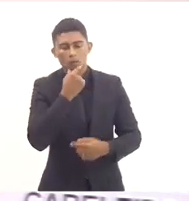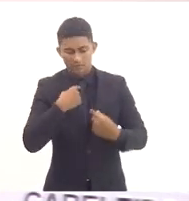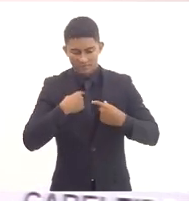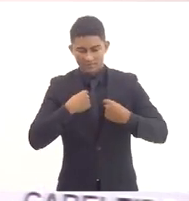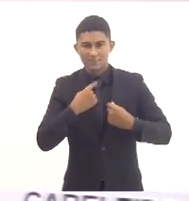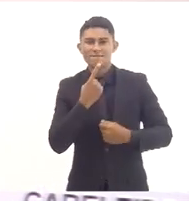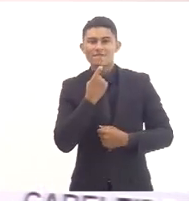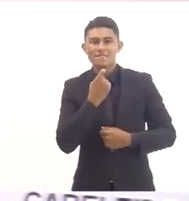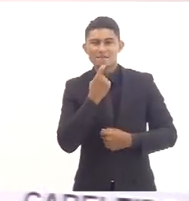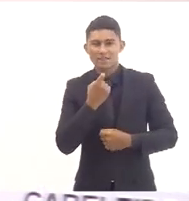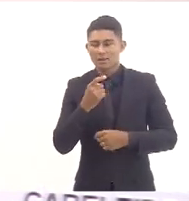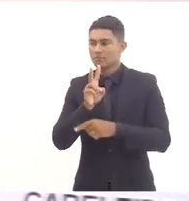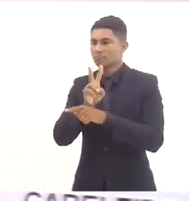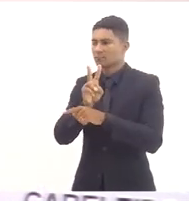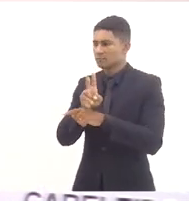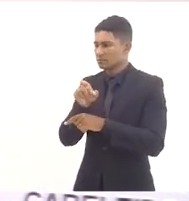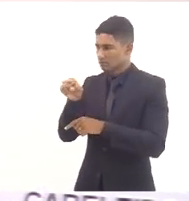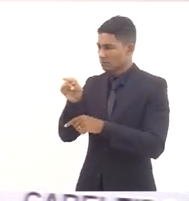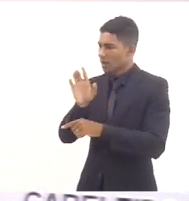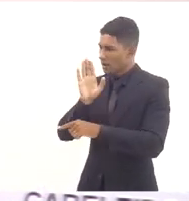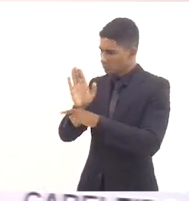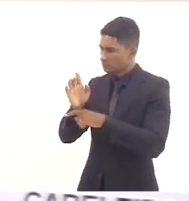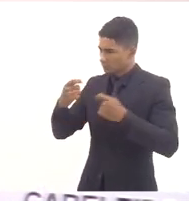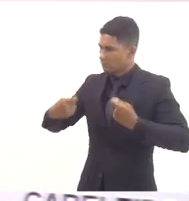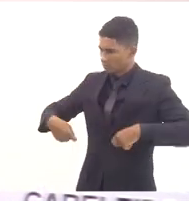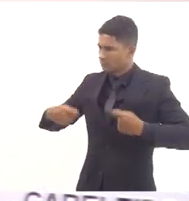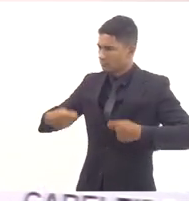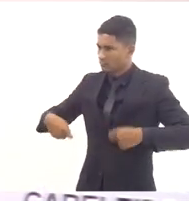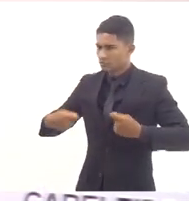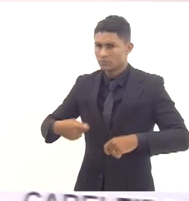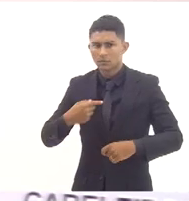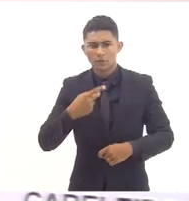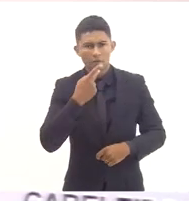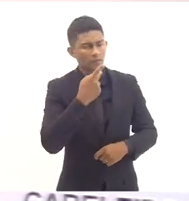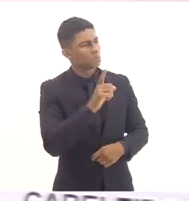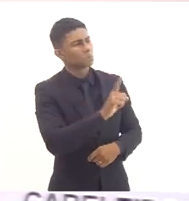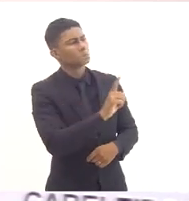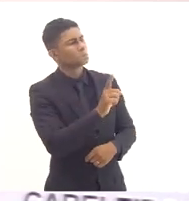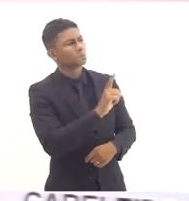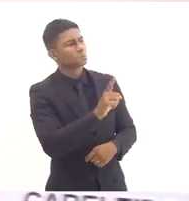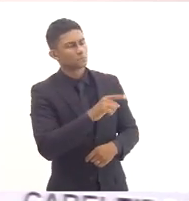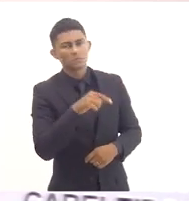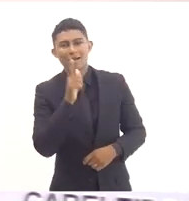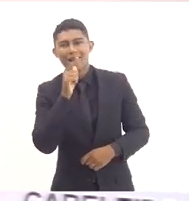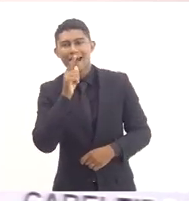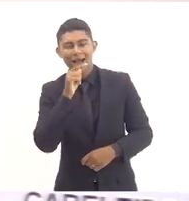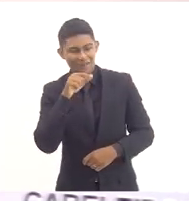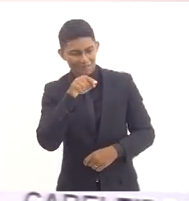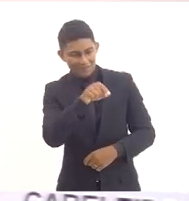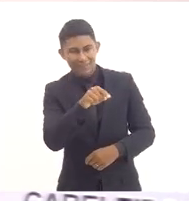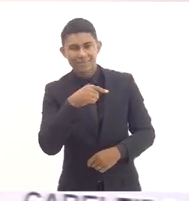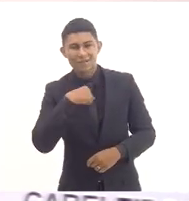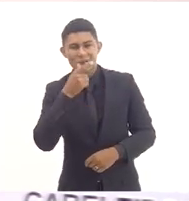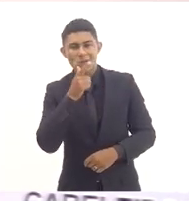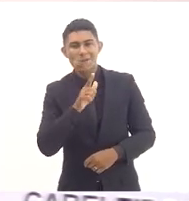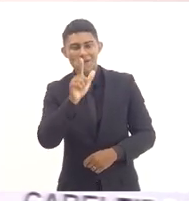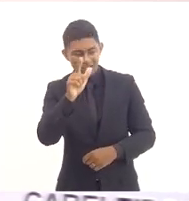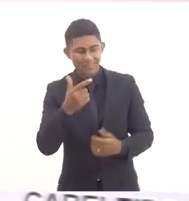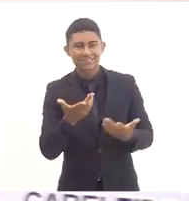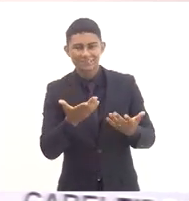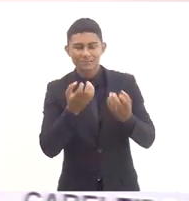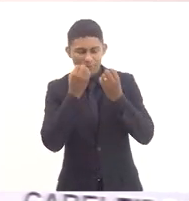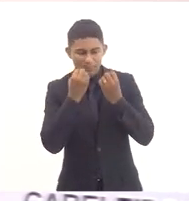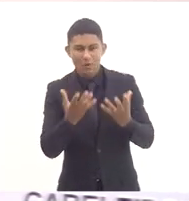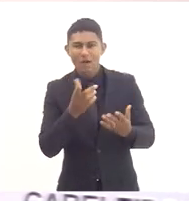só precisa de ajuda seu Augusto não na água na água meu espaço na água o meio ambiente